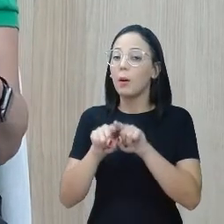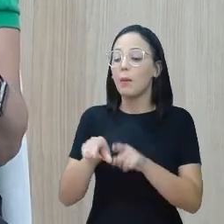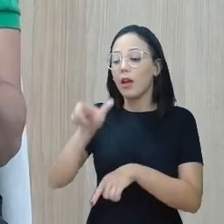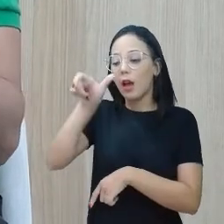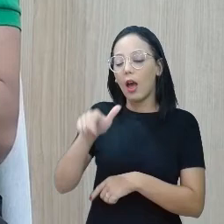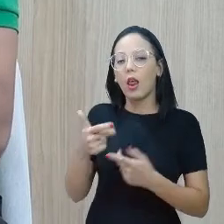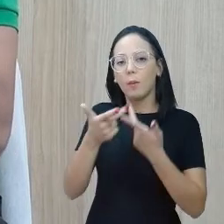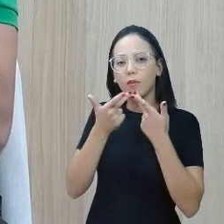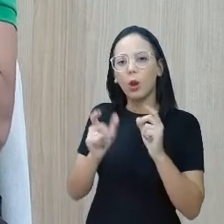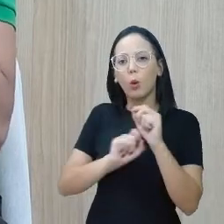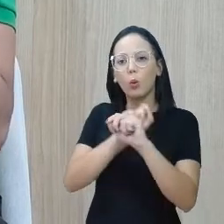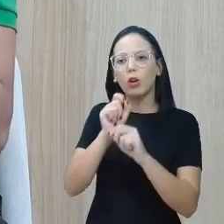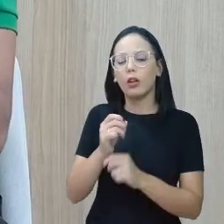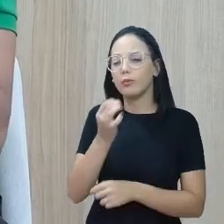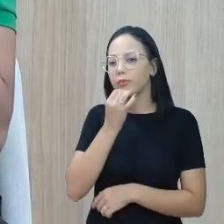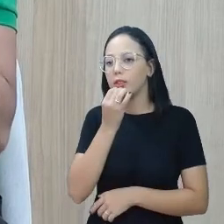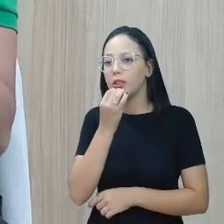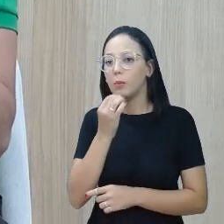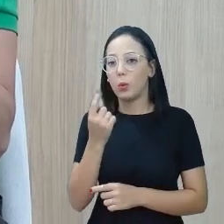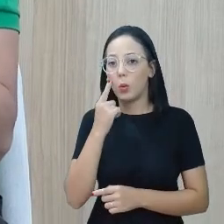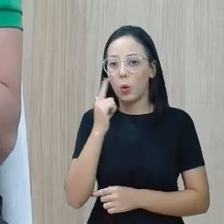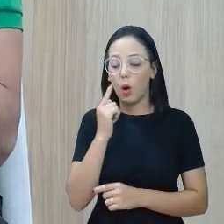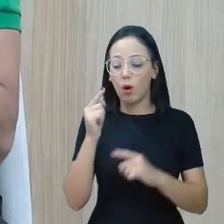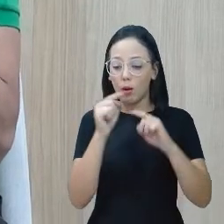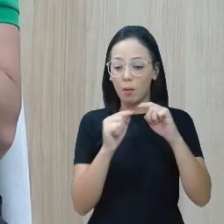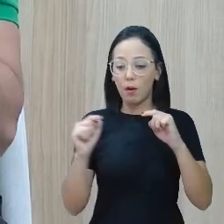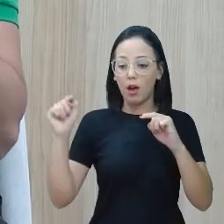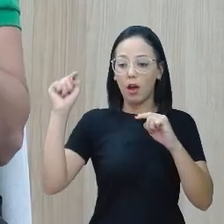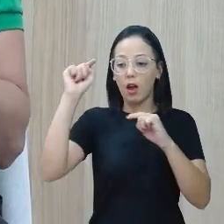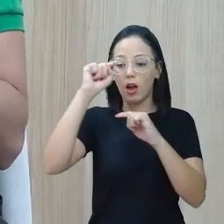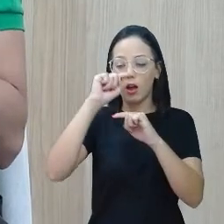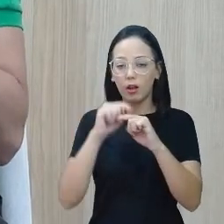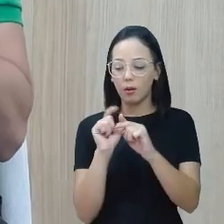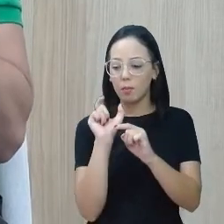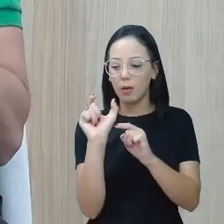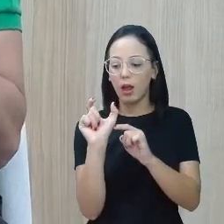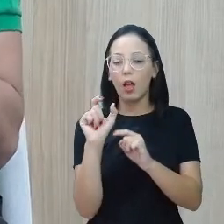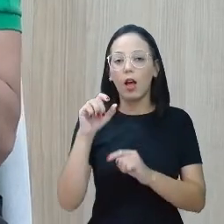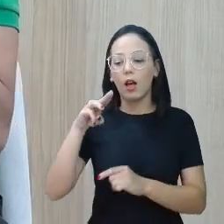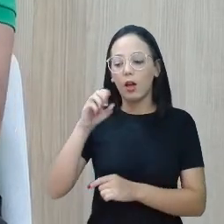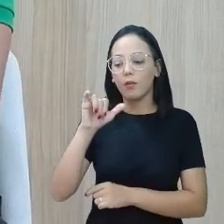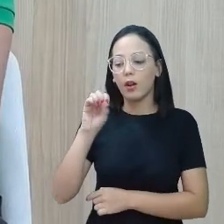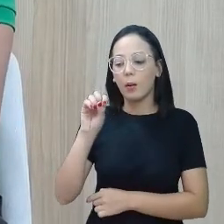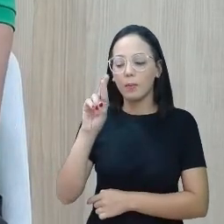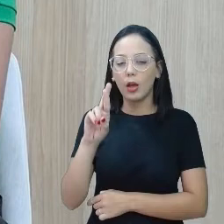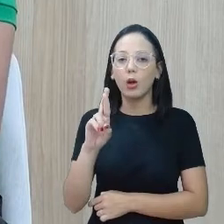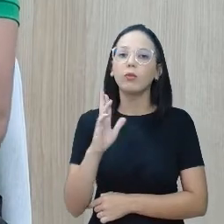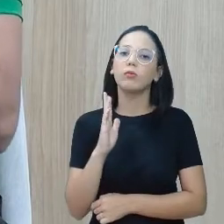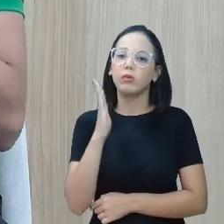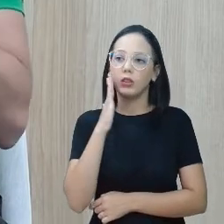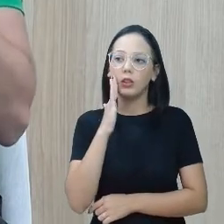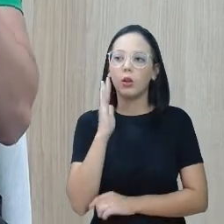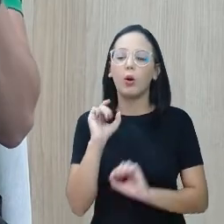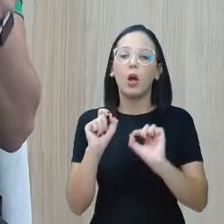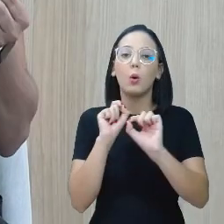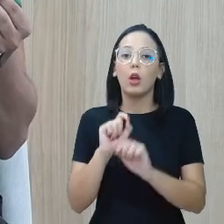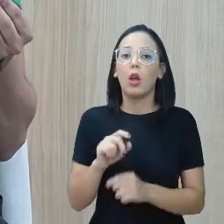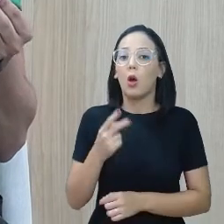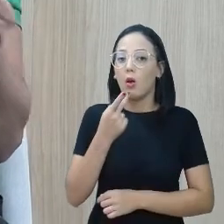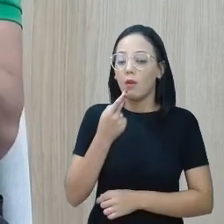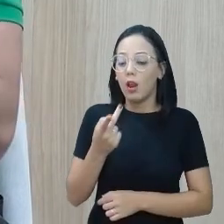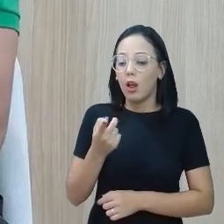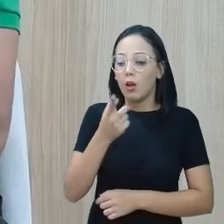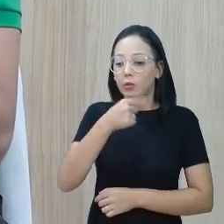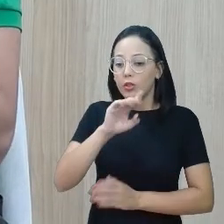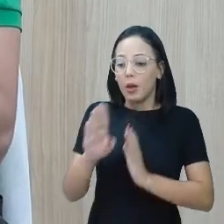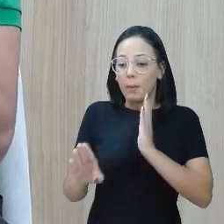muito bem ali, quando ela colocou ali, circulou, né, colocou ali, circulado ali, ó, o maior possível. Então, quando você